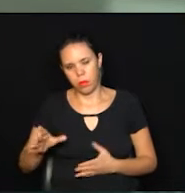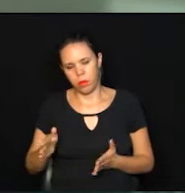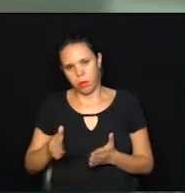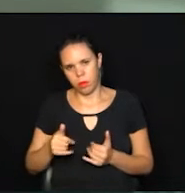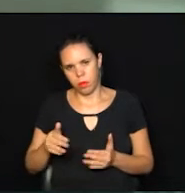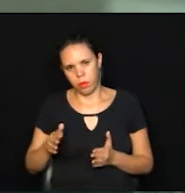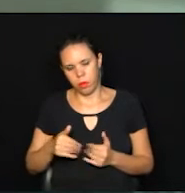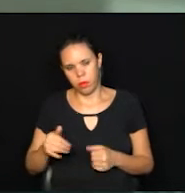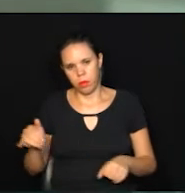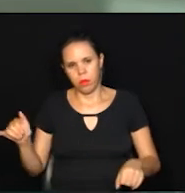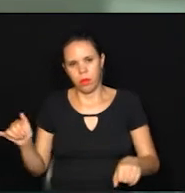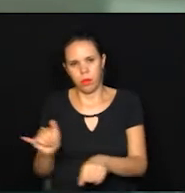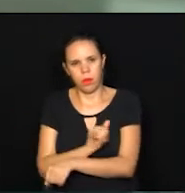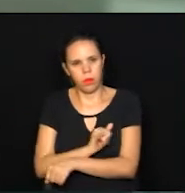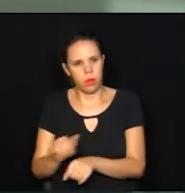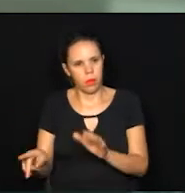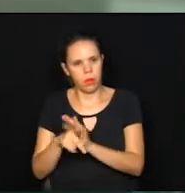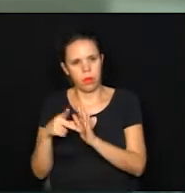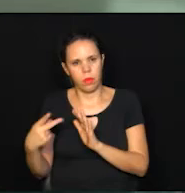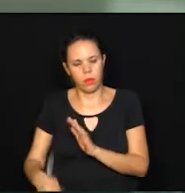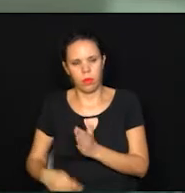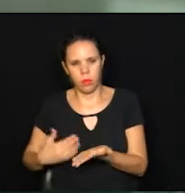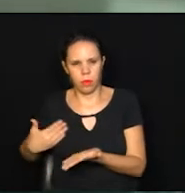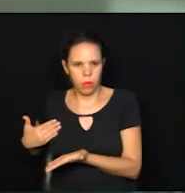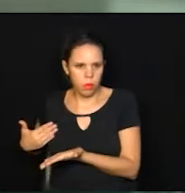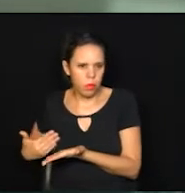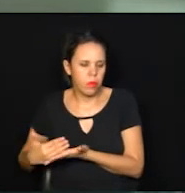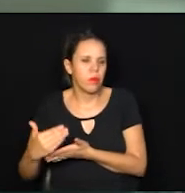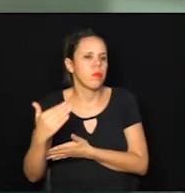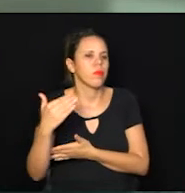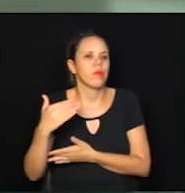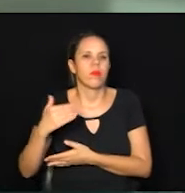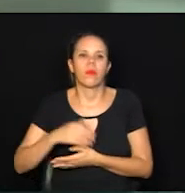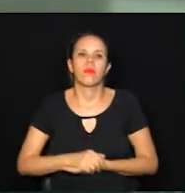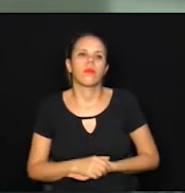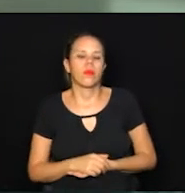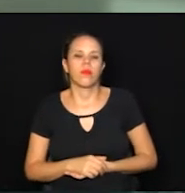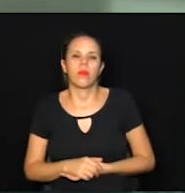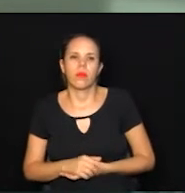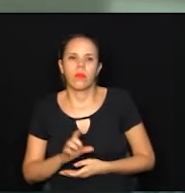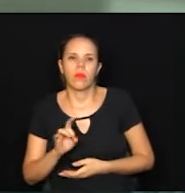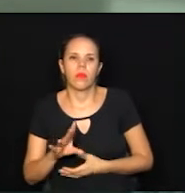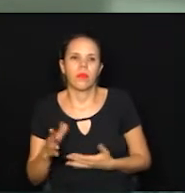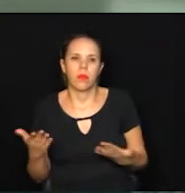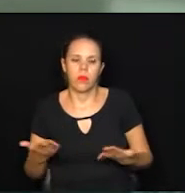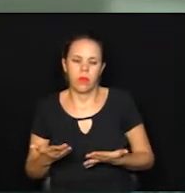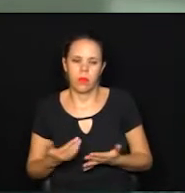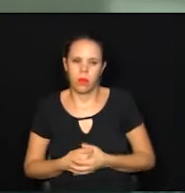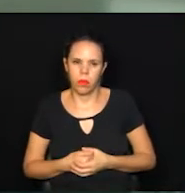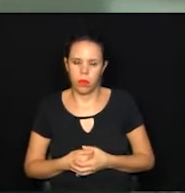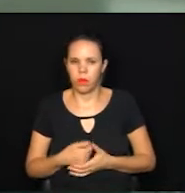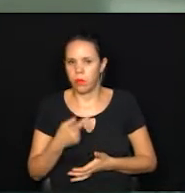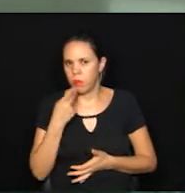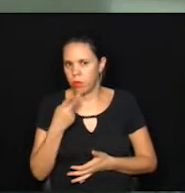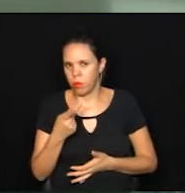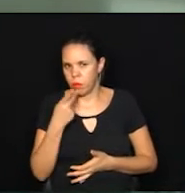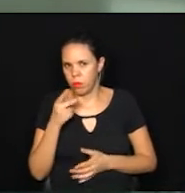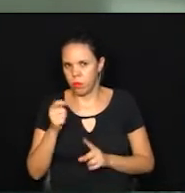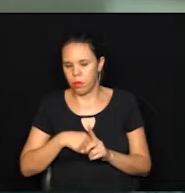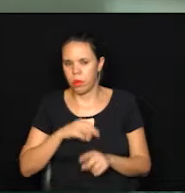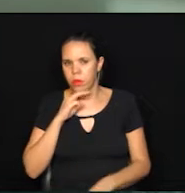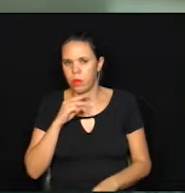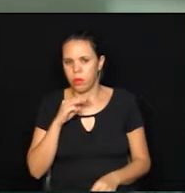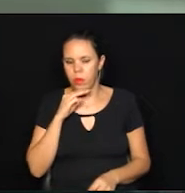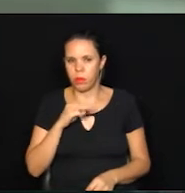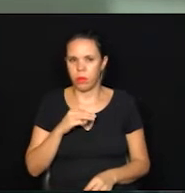buscou uma estratégia própria desde o início. Só agora, e eu estou falando do mês de